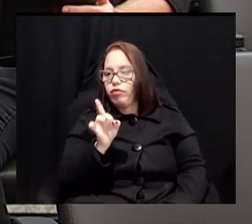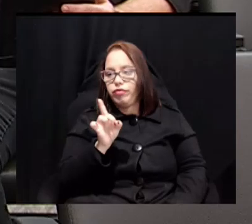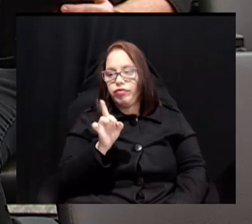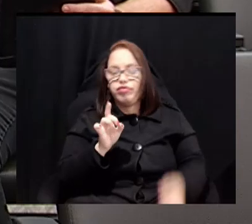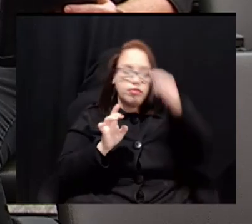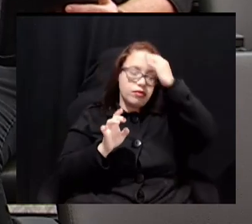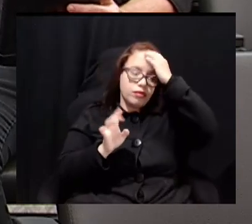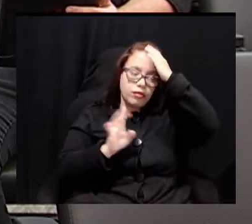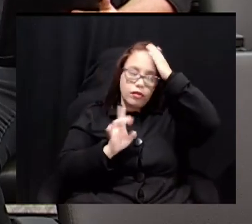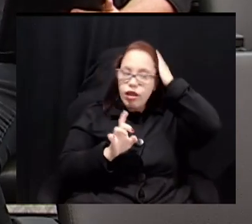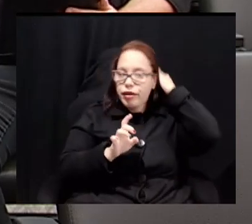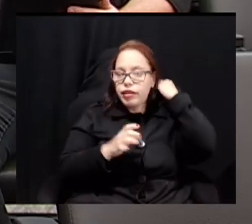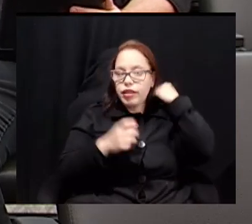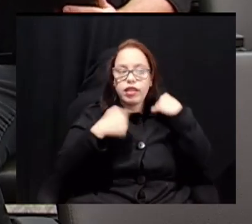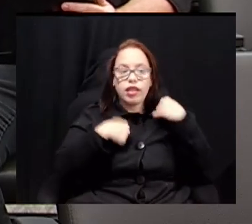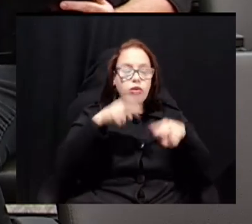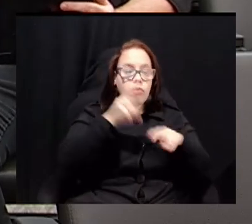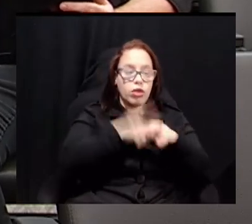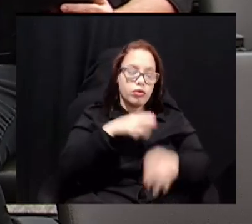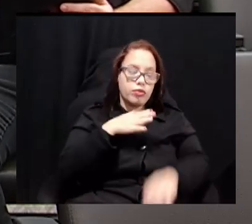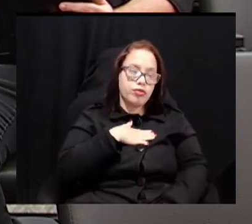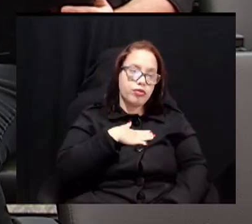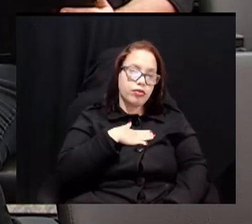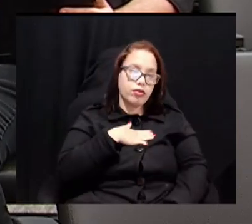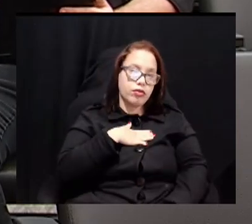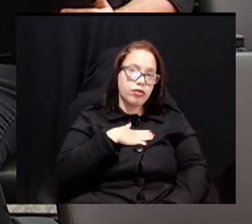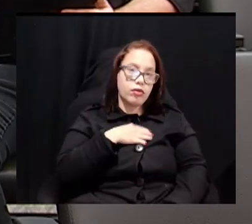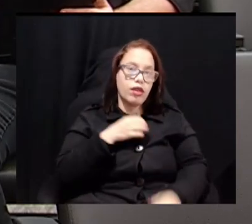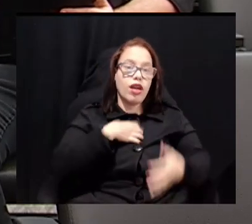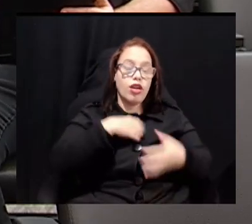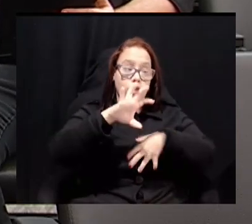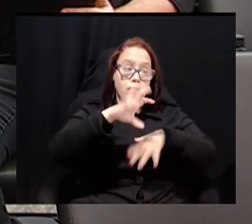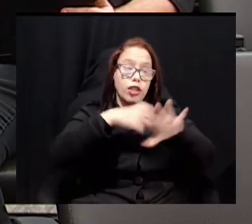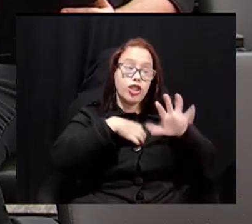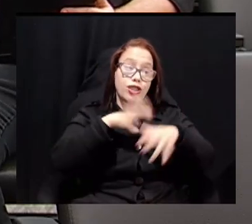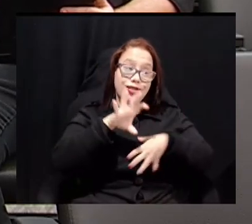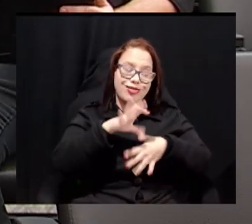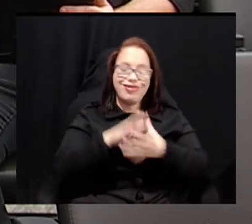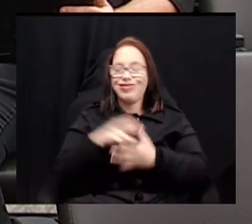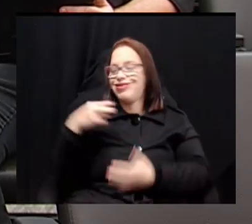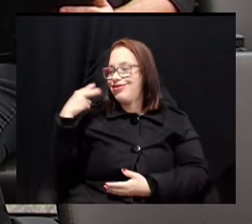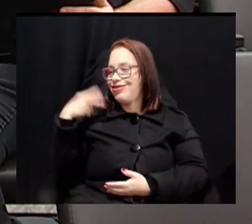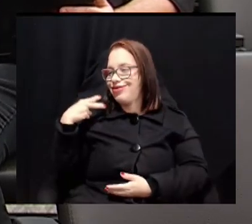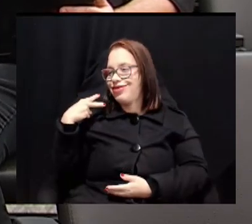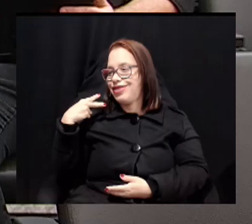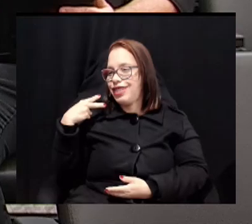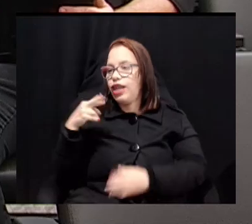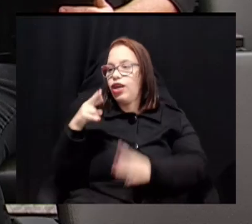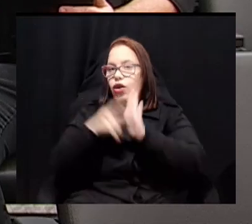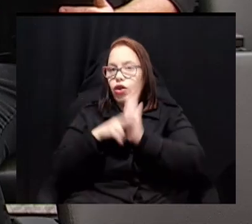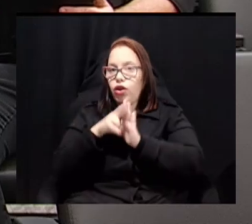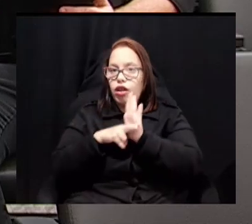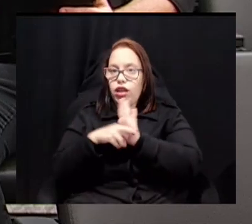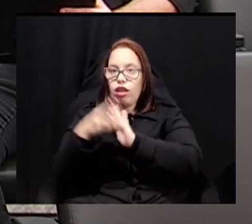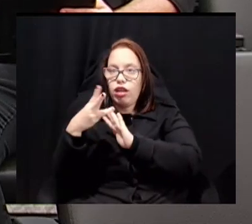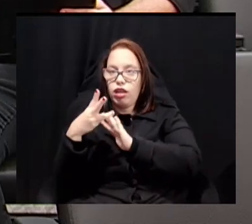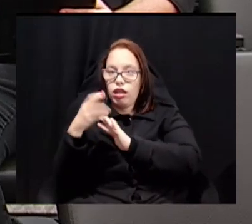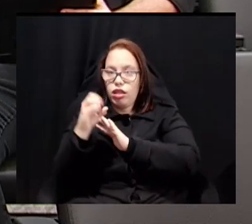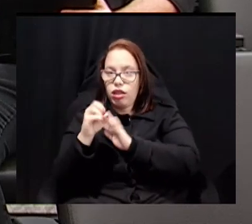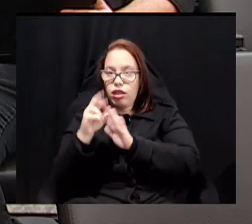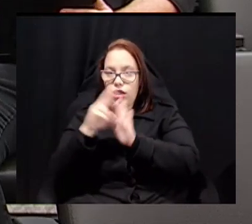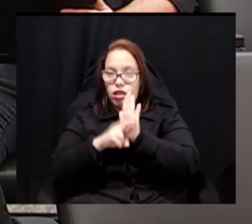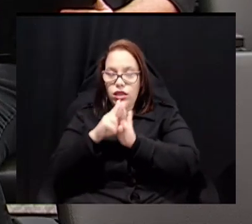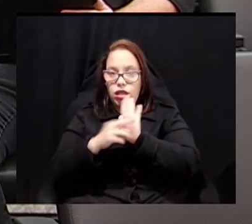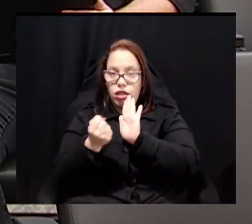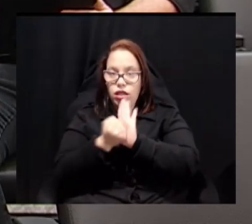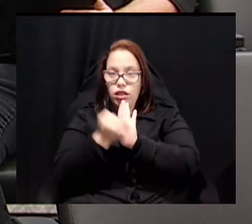aqui é meu lugar. E às vezes é uma questão de empatia. Vereador, agora falando dos requerimentos, né? O senhor tem 30 requerimentos protocolados